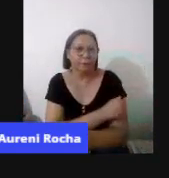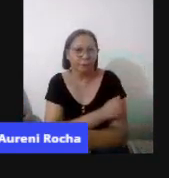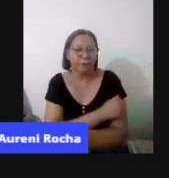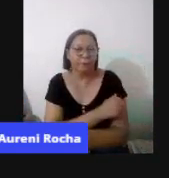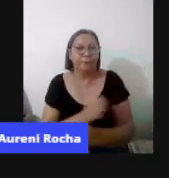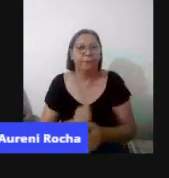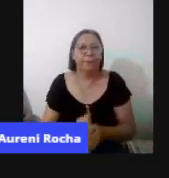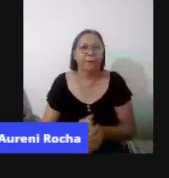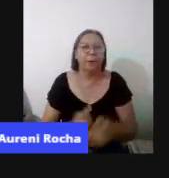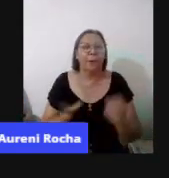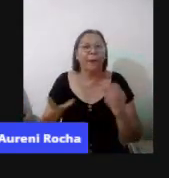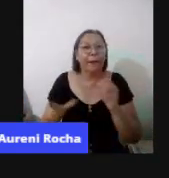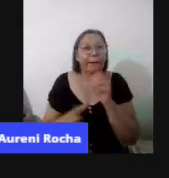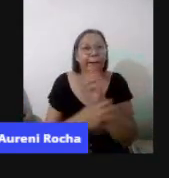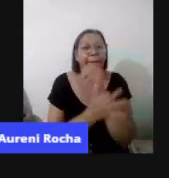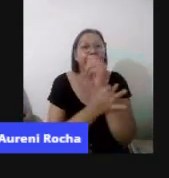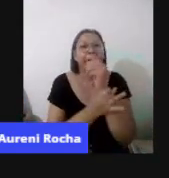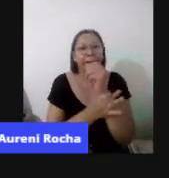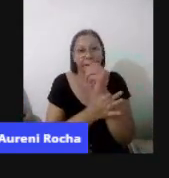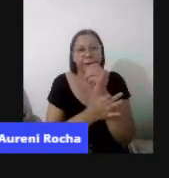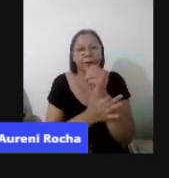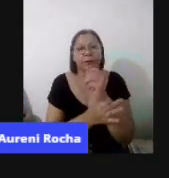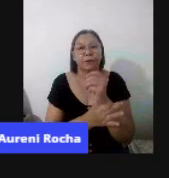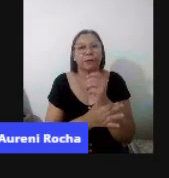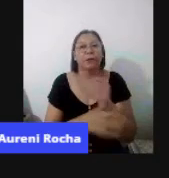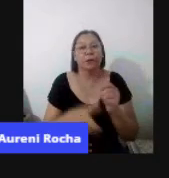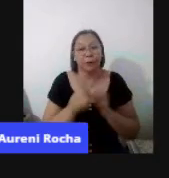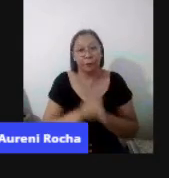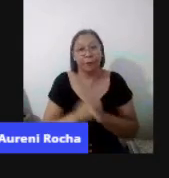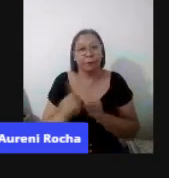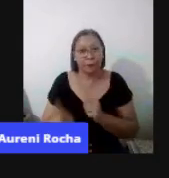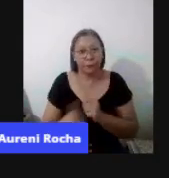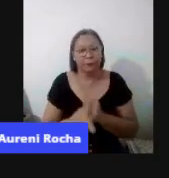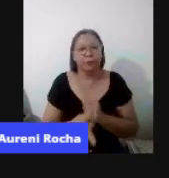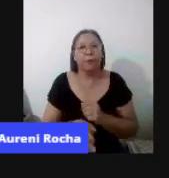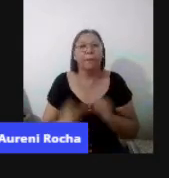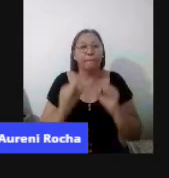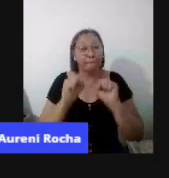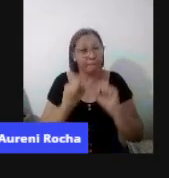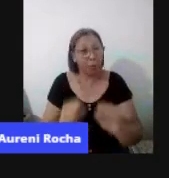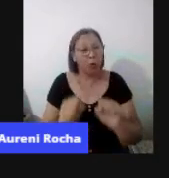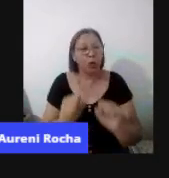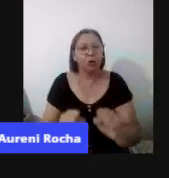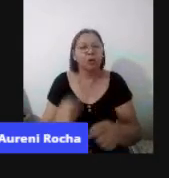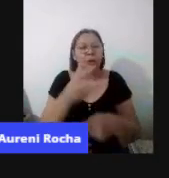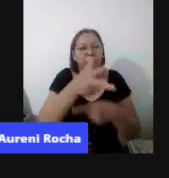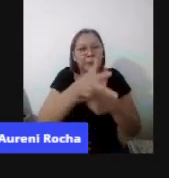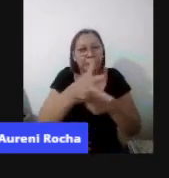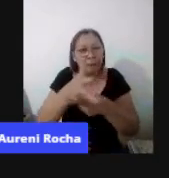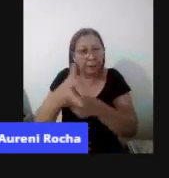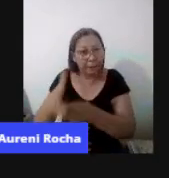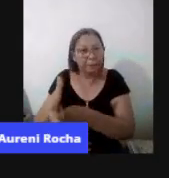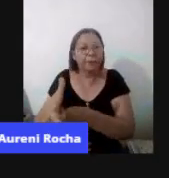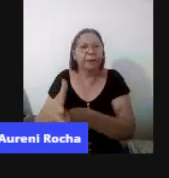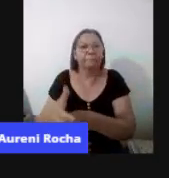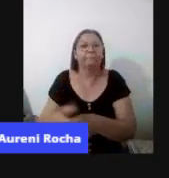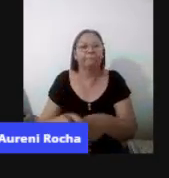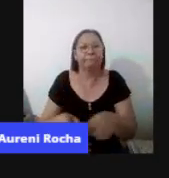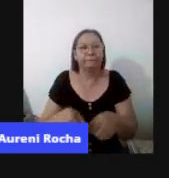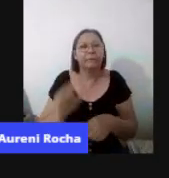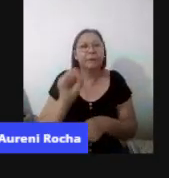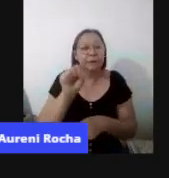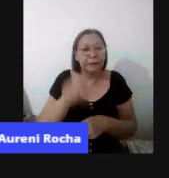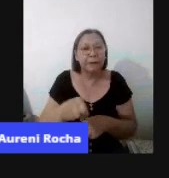deve gravar vídeos, gravar áudios, de alguma forma, para conseguir atingir suas crianças. Então, por isso que a gente